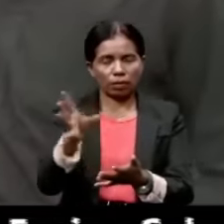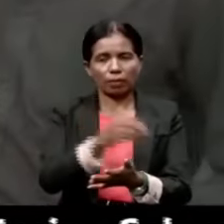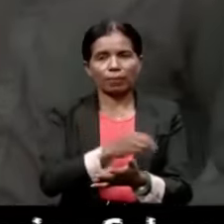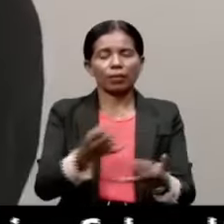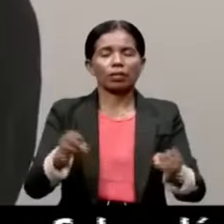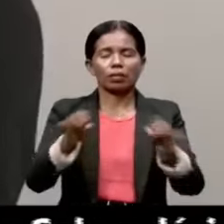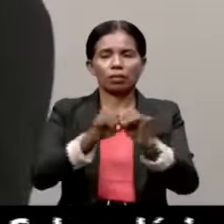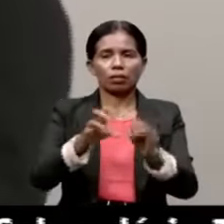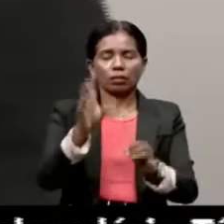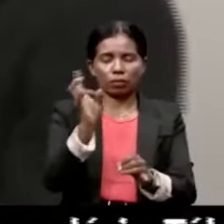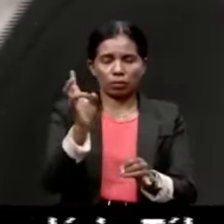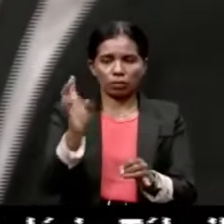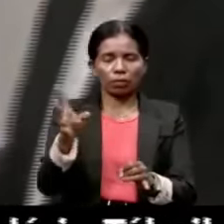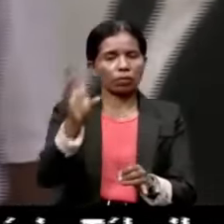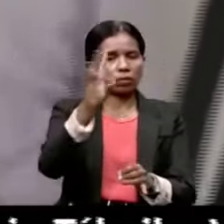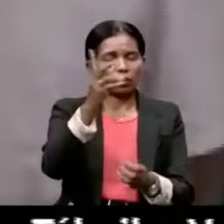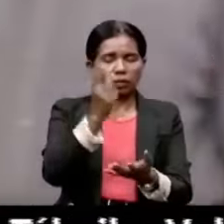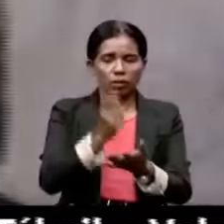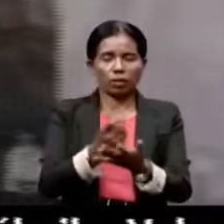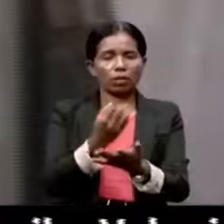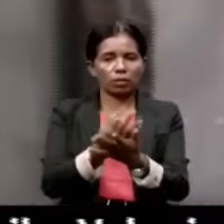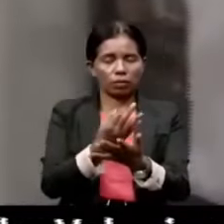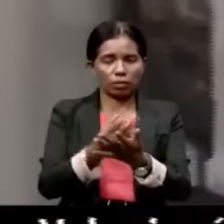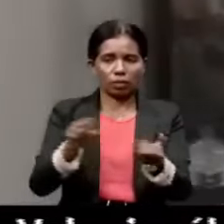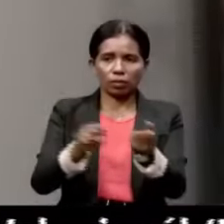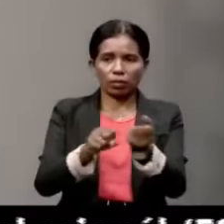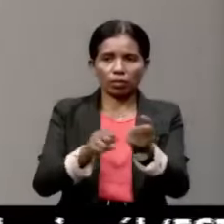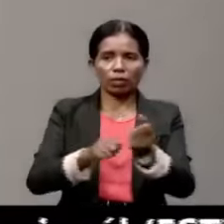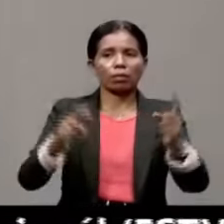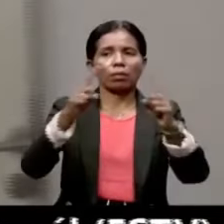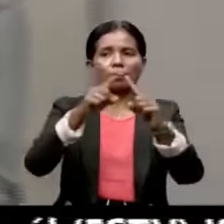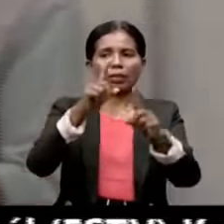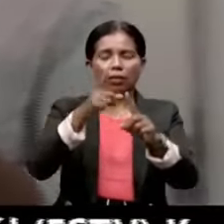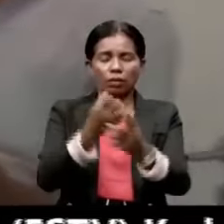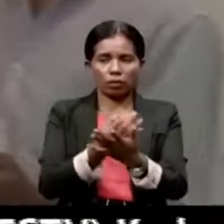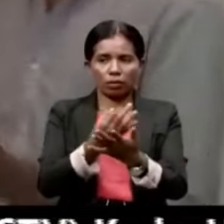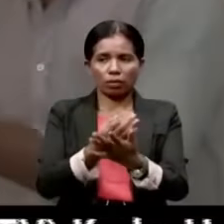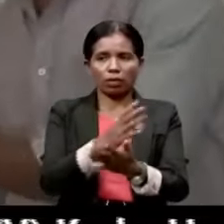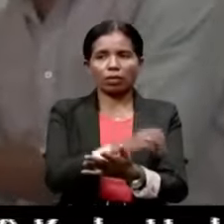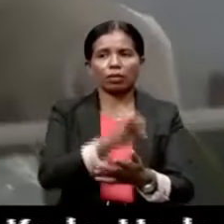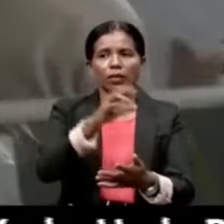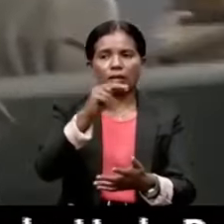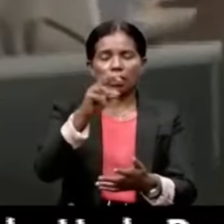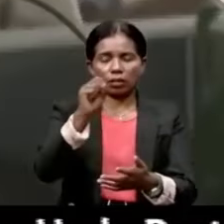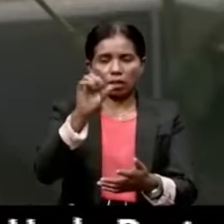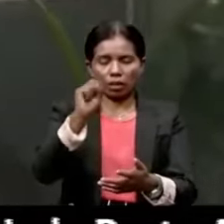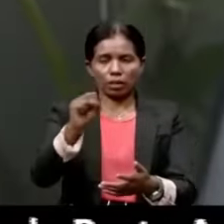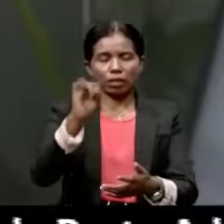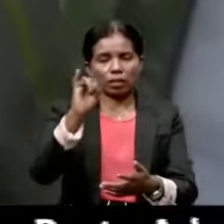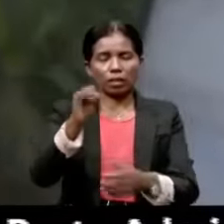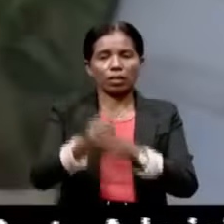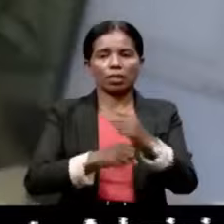carihun Hito Lorenzo Hito. No orçamento, o beneficiário será contribuído para o Fundo Reserva de Segurança Social, o Citina Rihun Rua